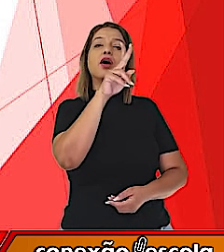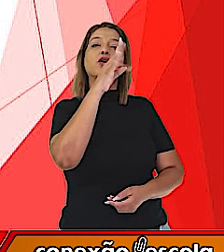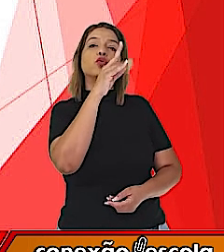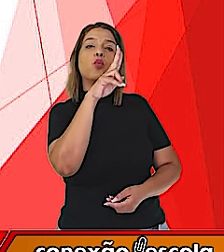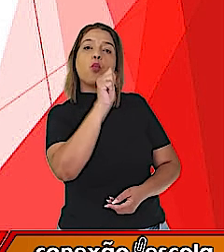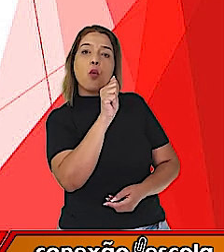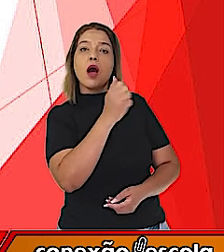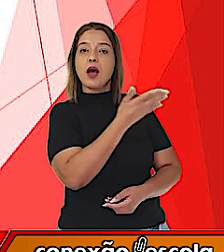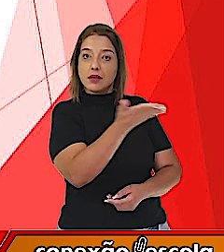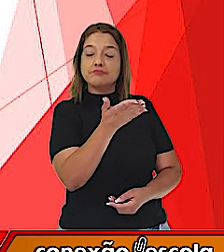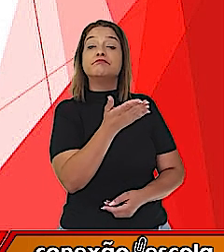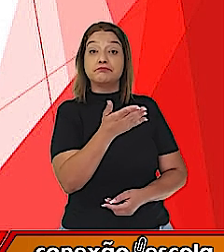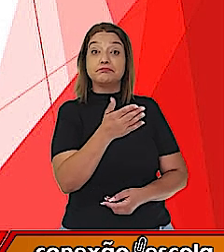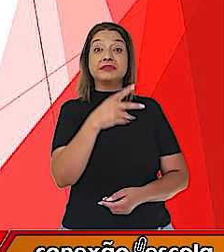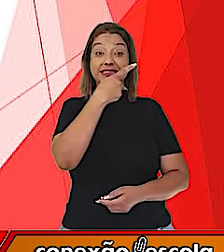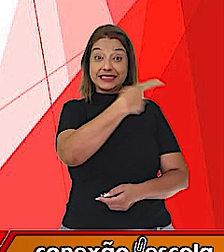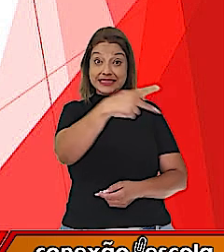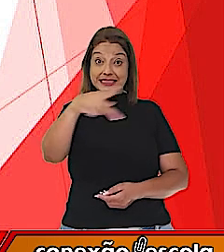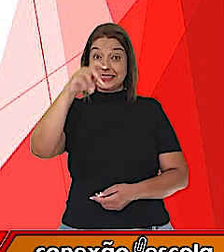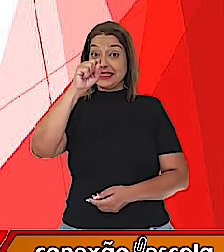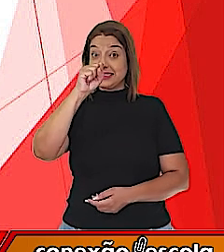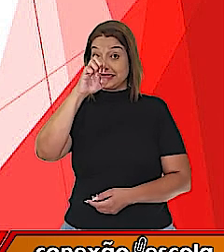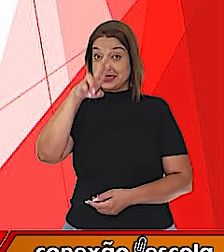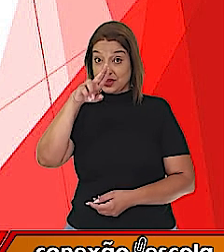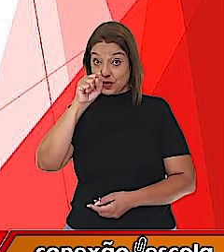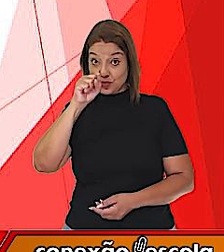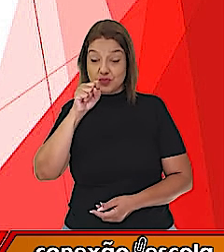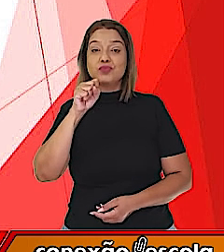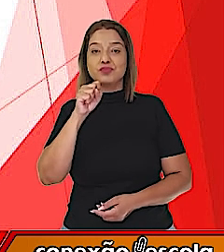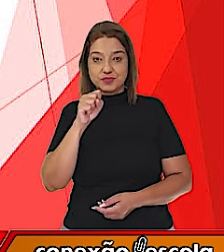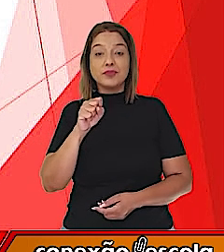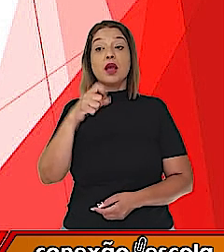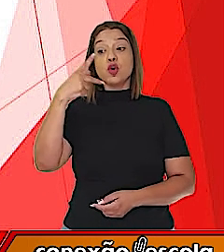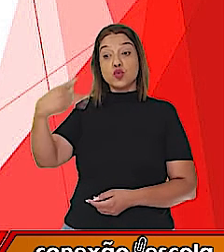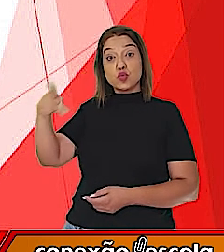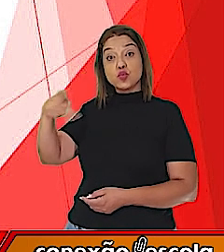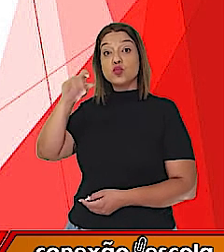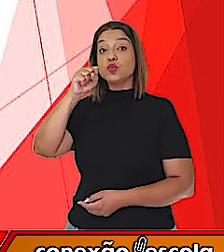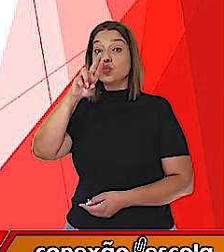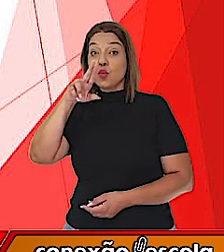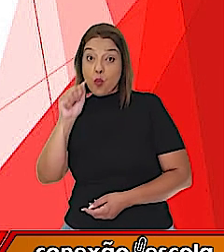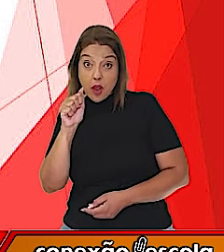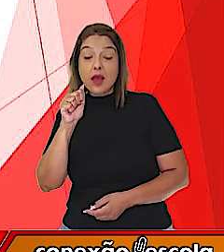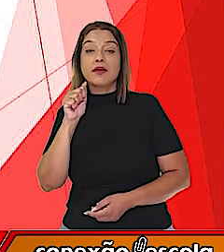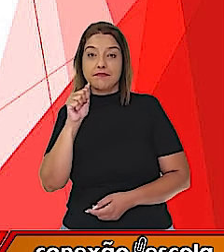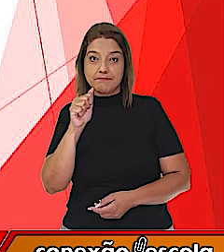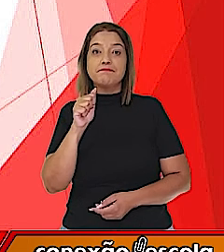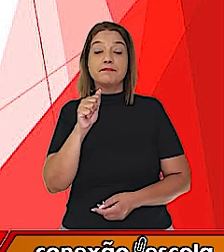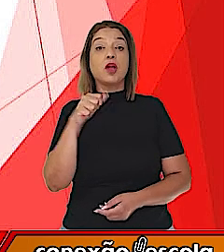tua, tuas, seu, seus, sua,